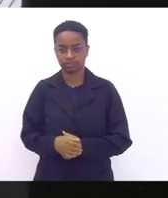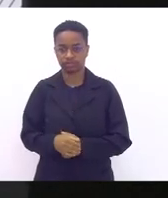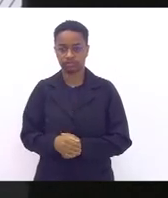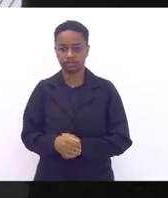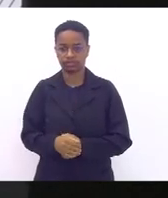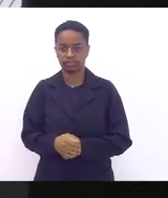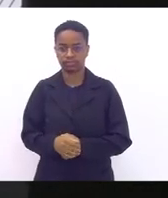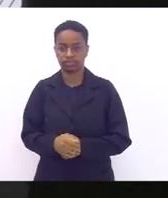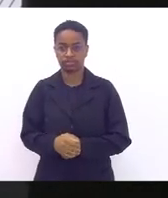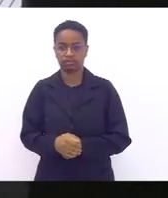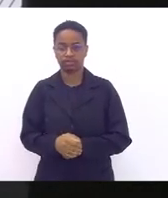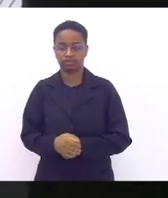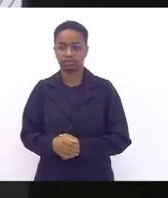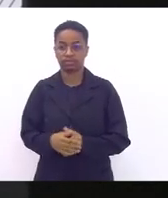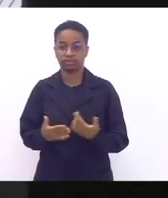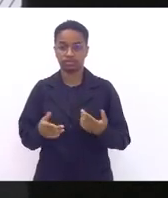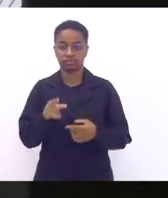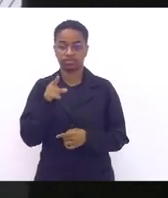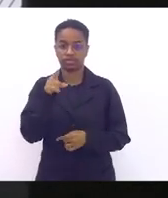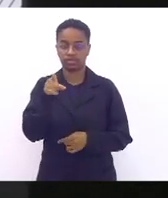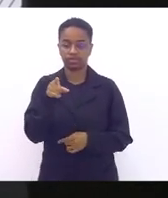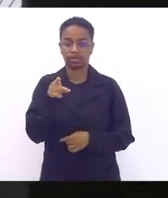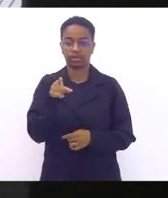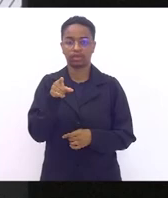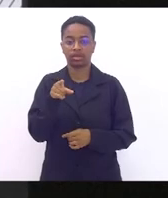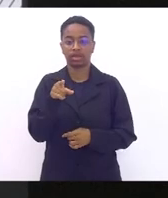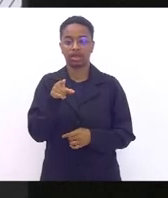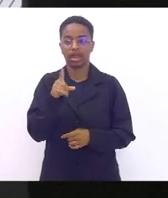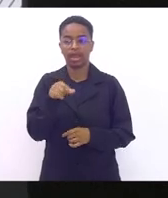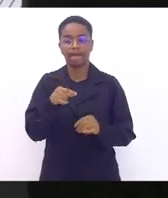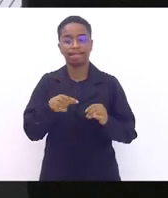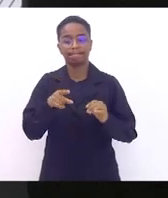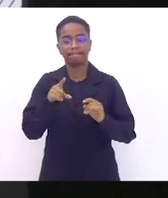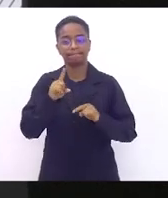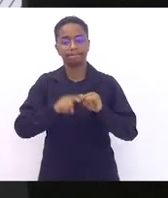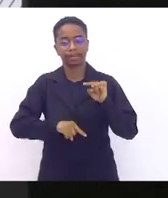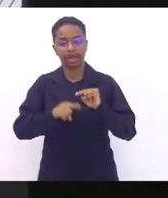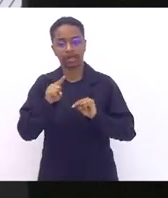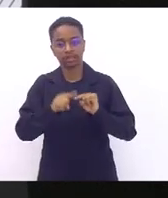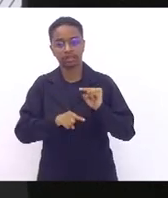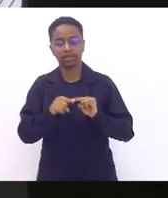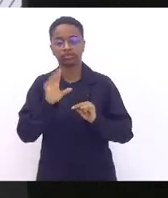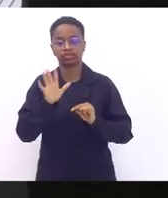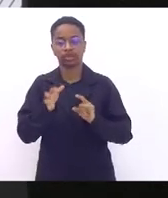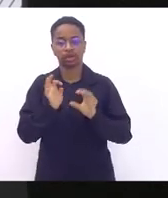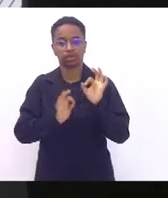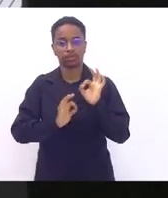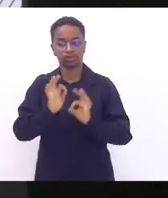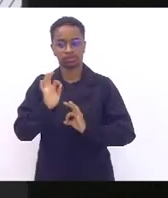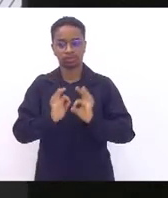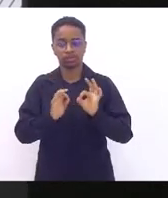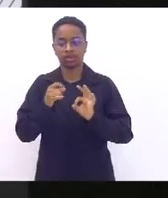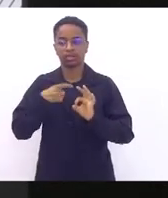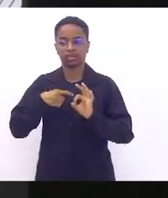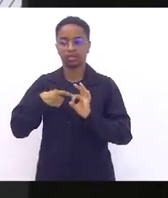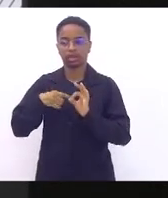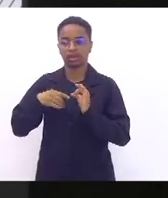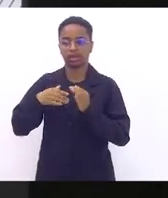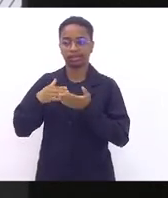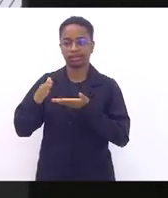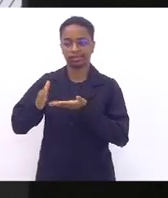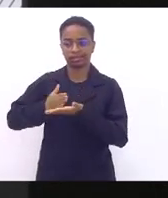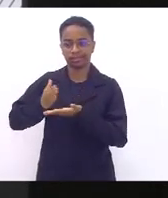próximo. Ah, sim. Isso daqui são materiais, né, que já foram elaborados, né, que são a cartilha com